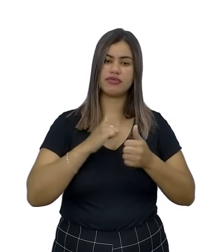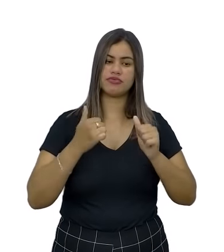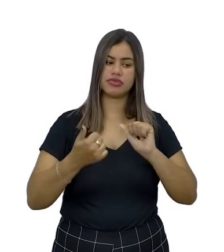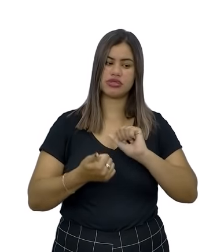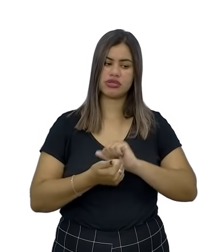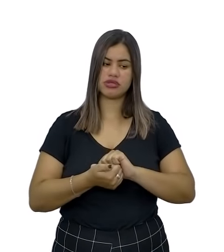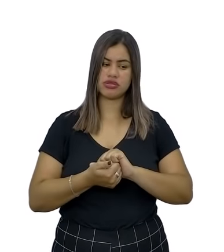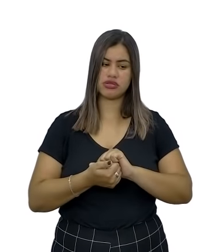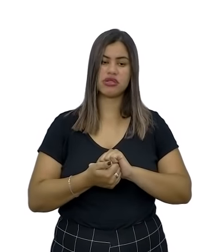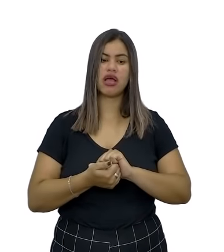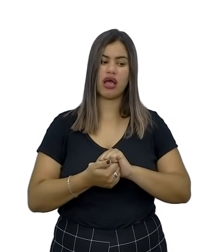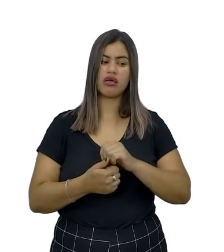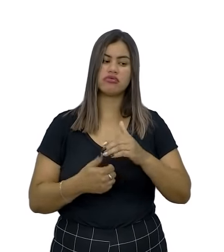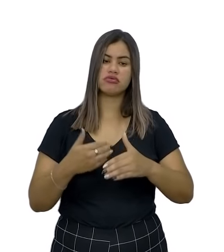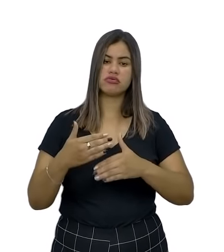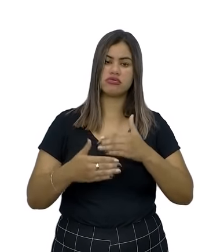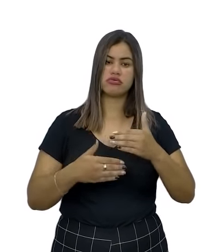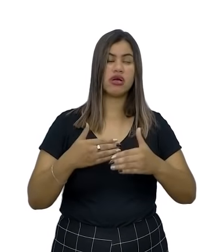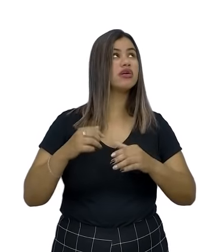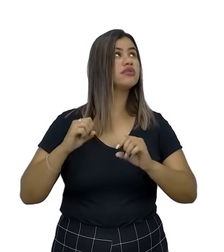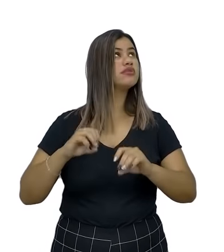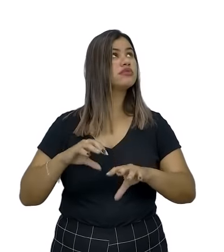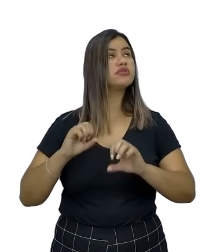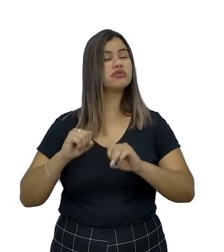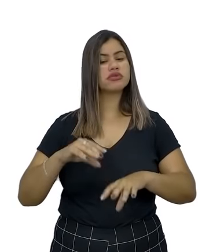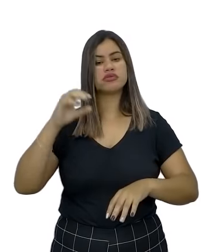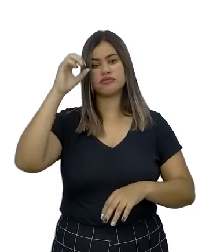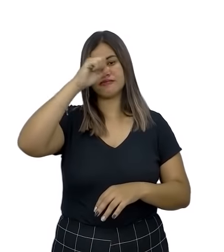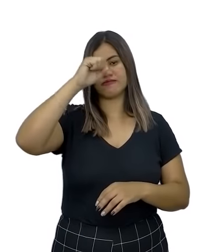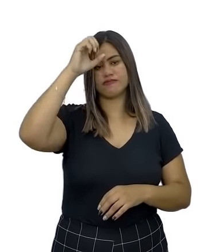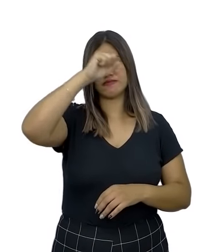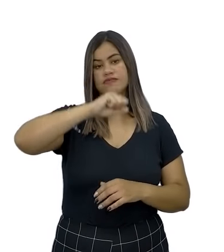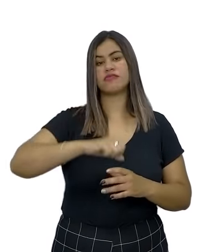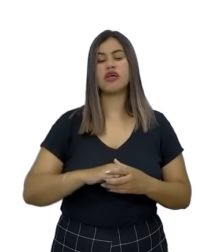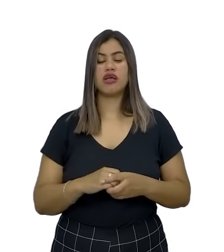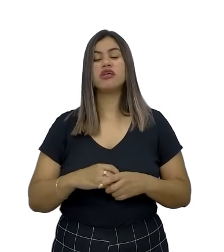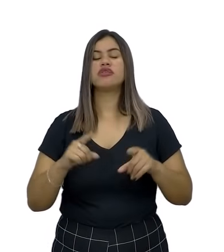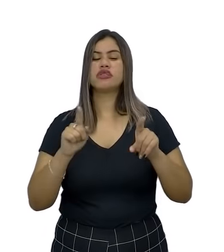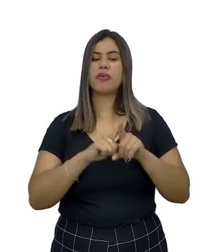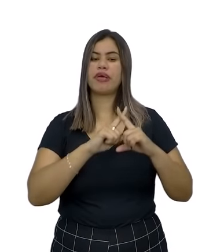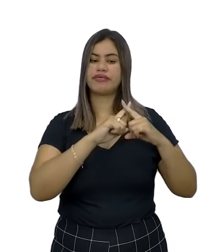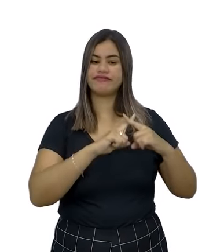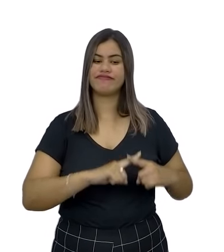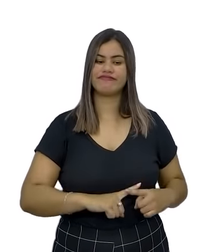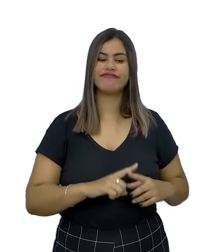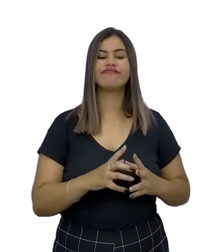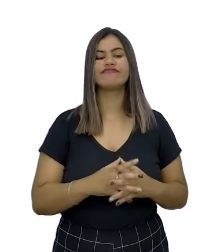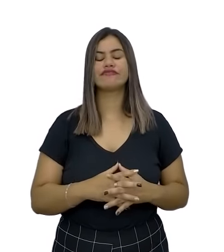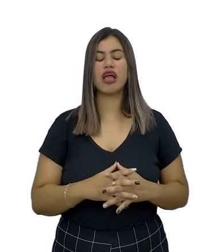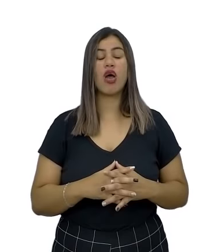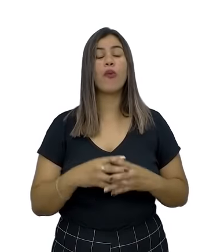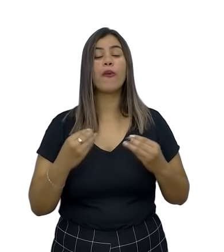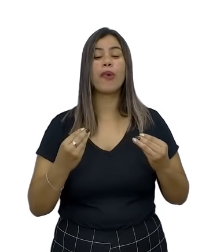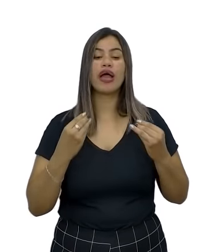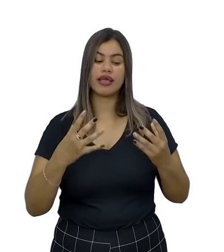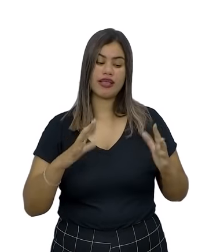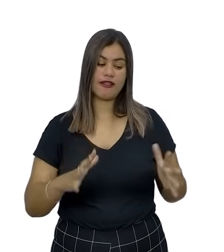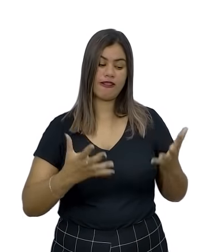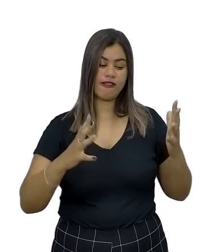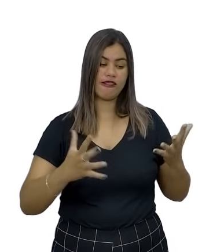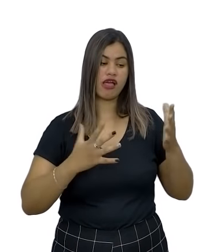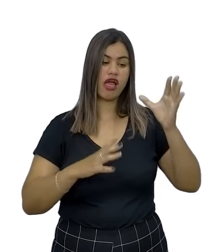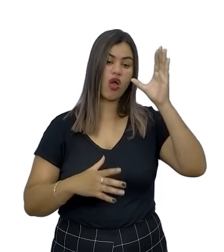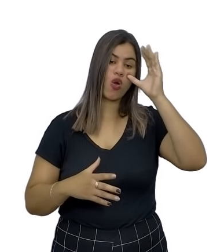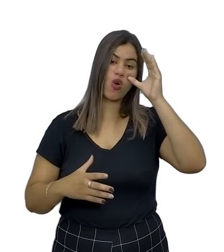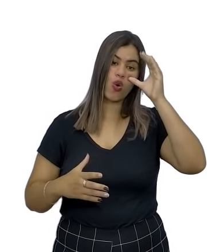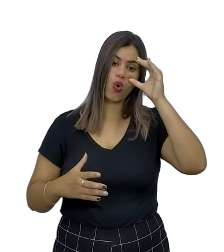mais ativo do processo de ensino e aprendizagem e que sejam desafiadoras, estimulando a curiosidade, as conexões